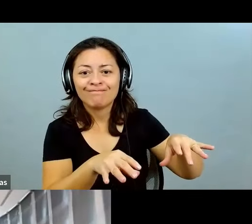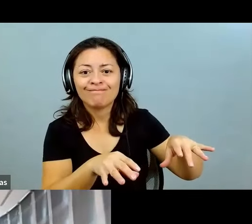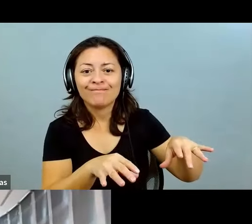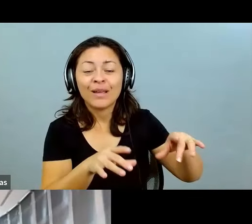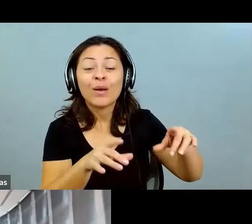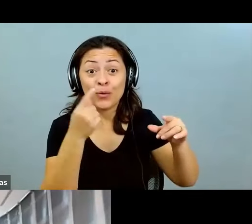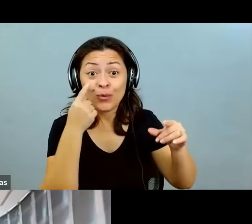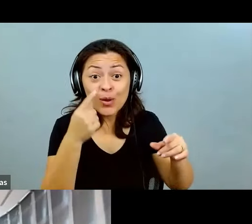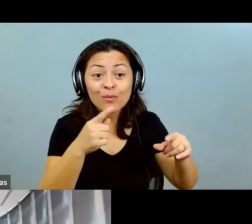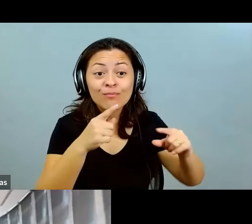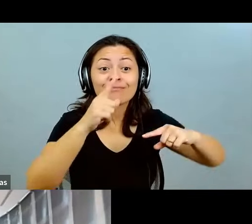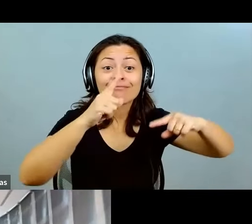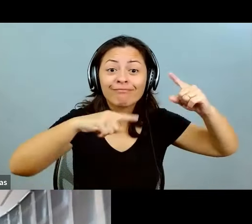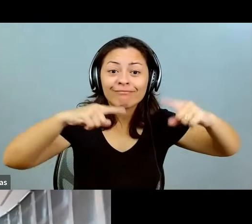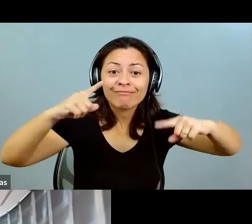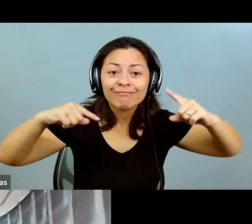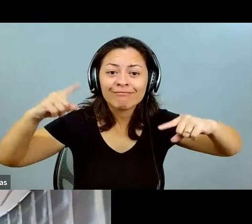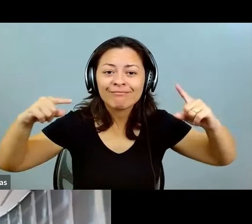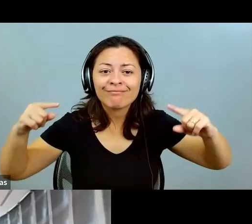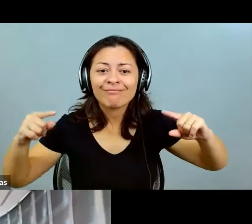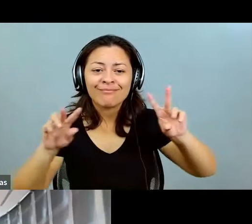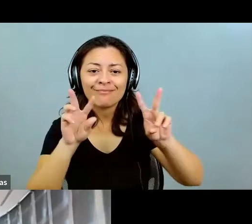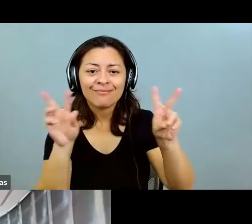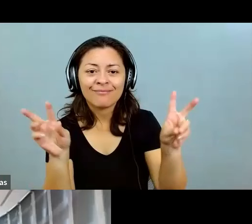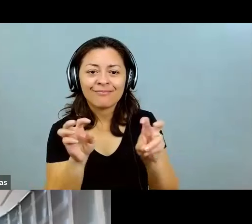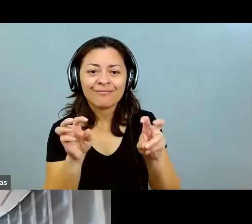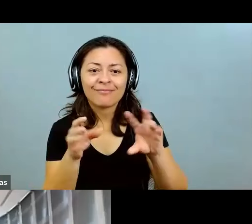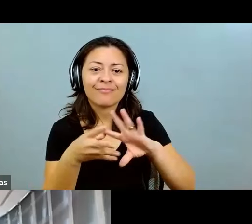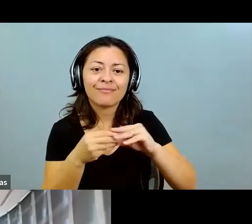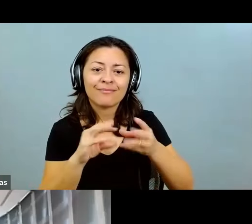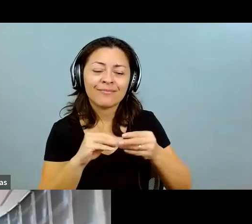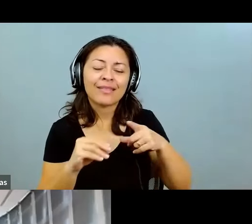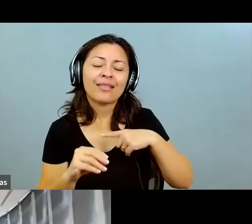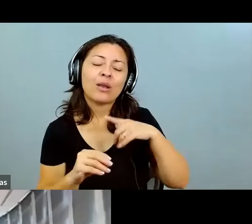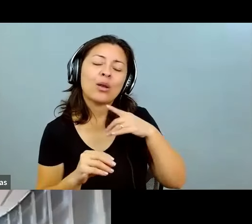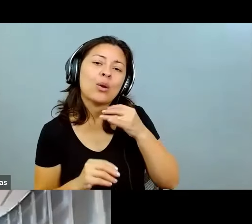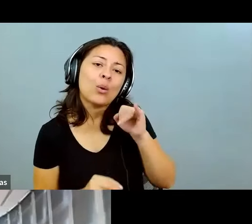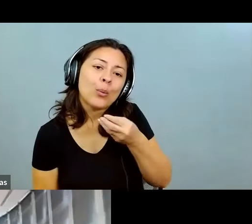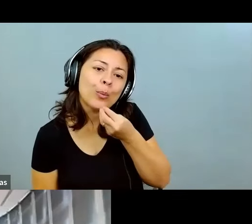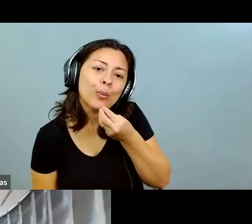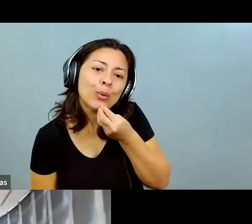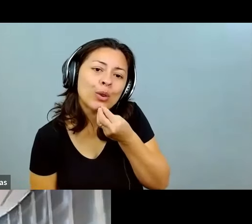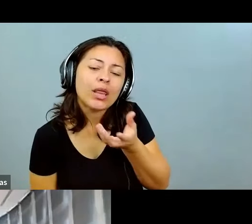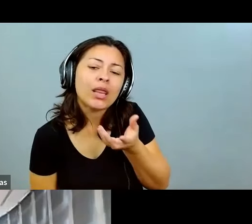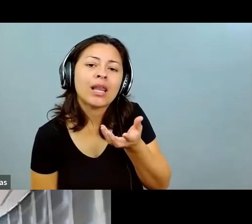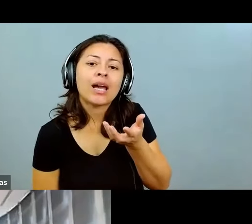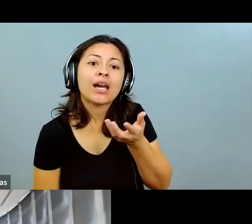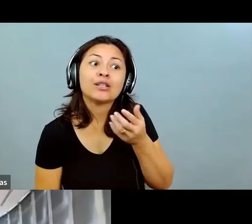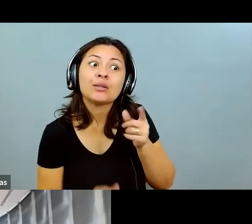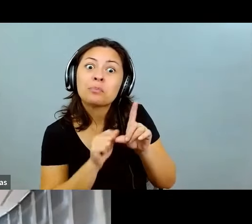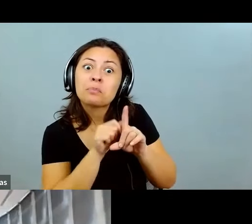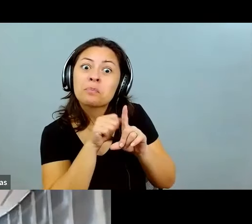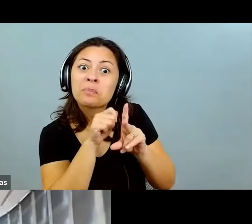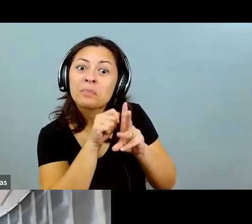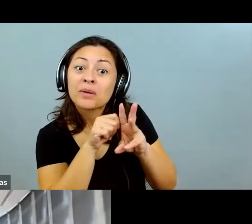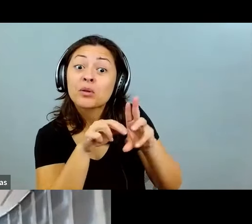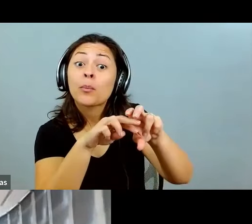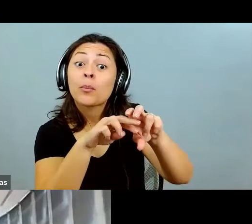nós falando Voltando a falar de algodão que a gente pode ter oportunidade no preço de algodão ao longo dos próximos meses em função do